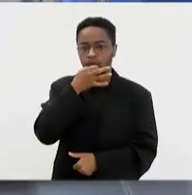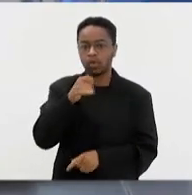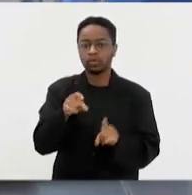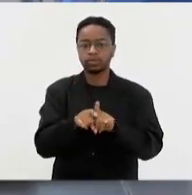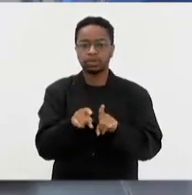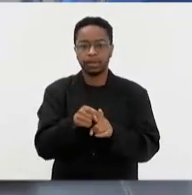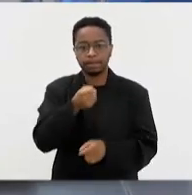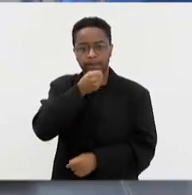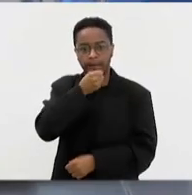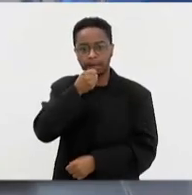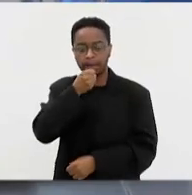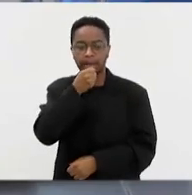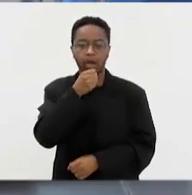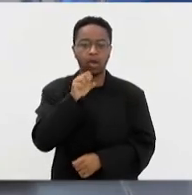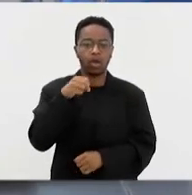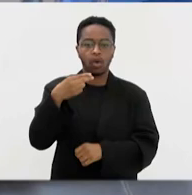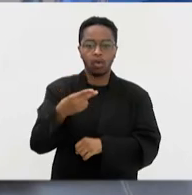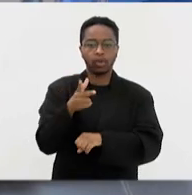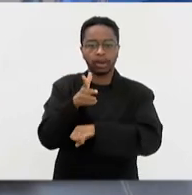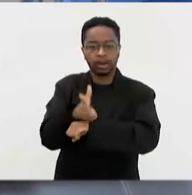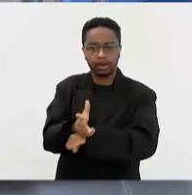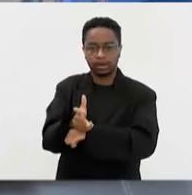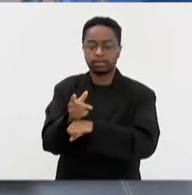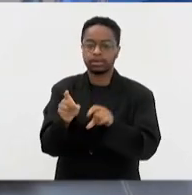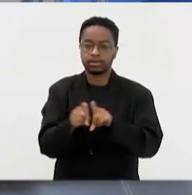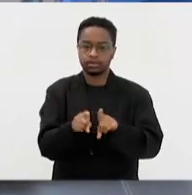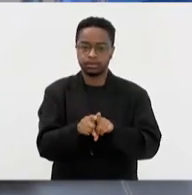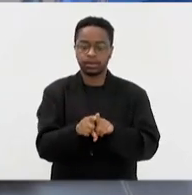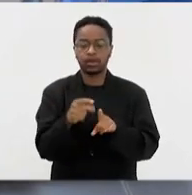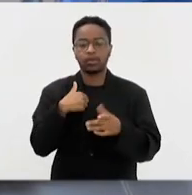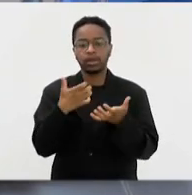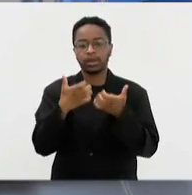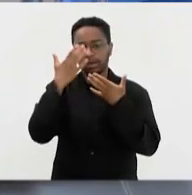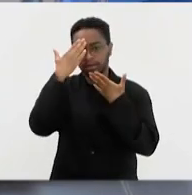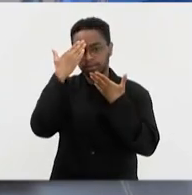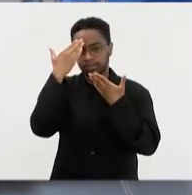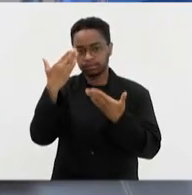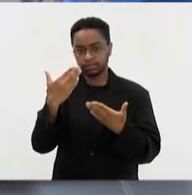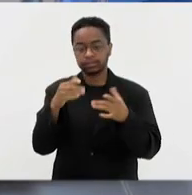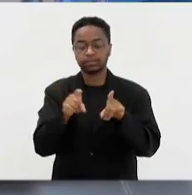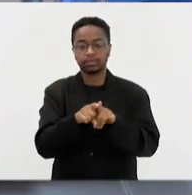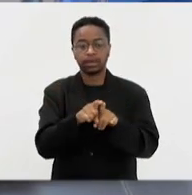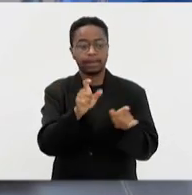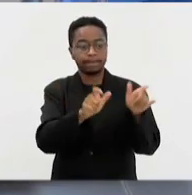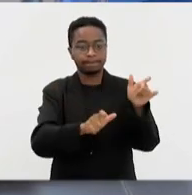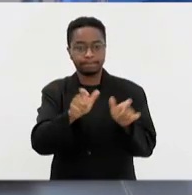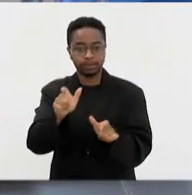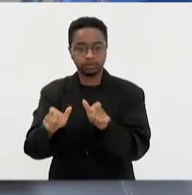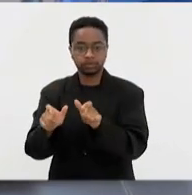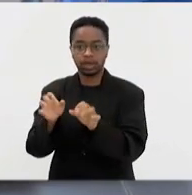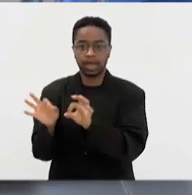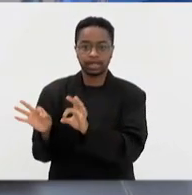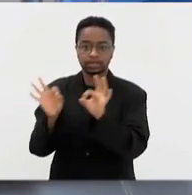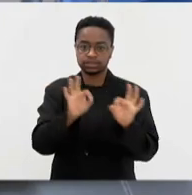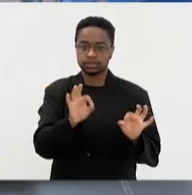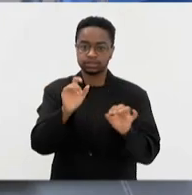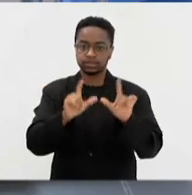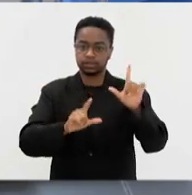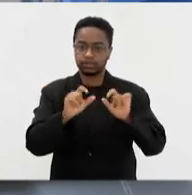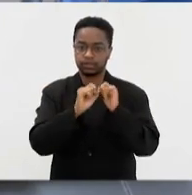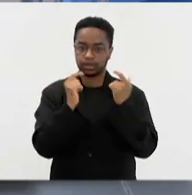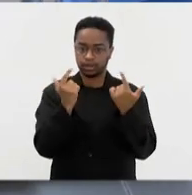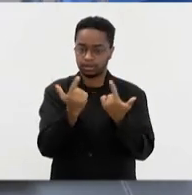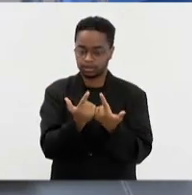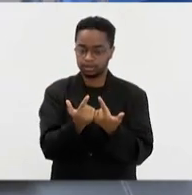do microfone ou da câmera. Quero muito agradecer aqueles que nos acompanham pela TV Alerj, que